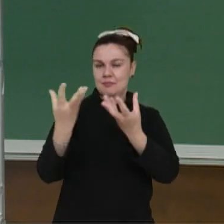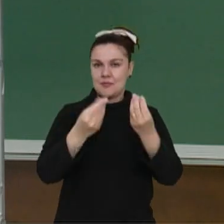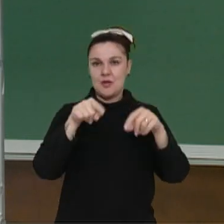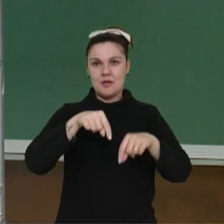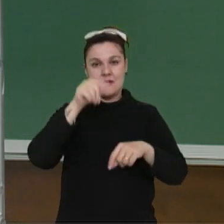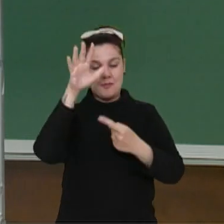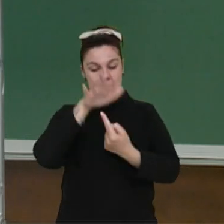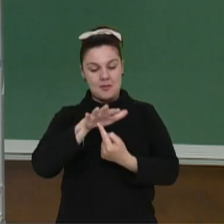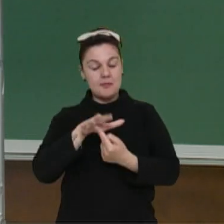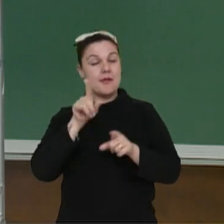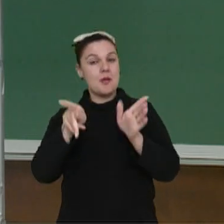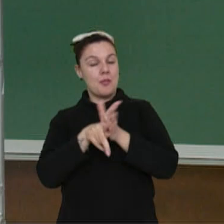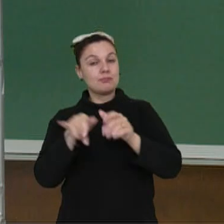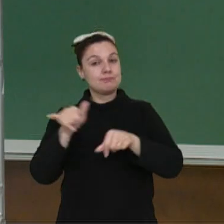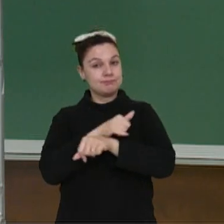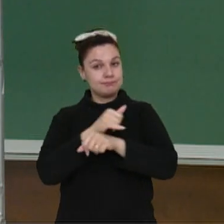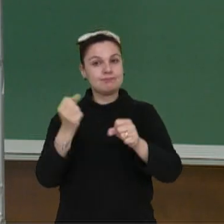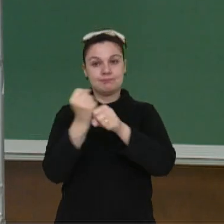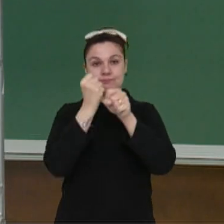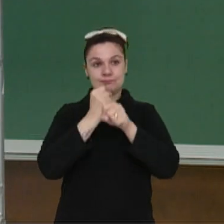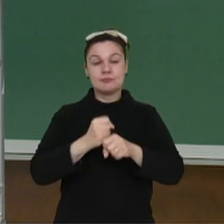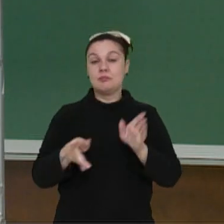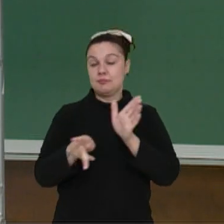uma técnica dos povos africanos.